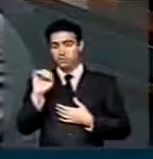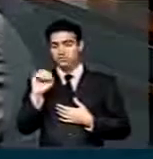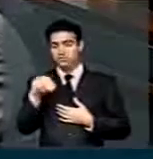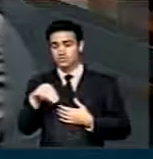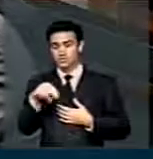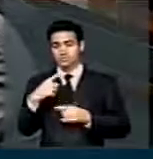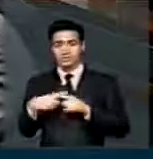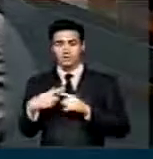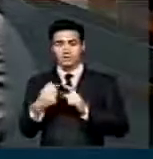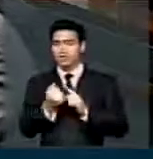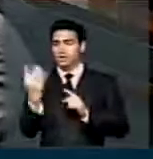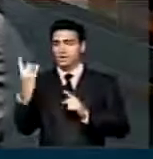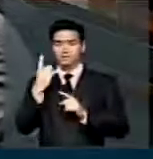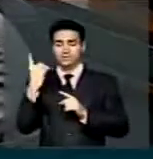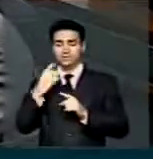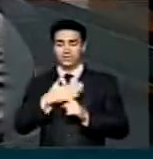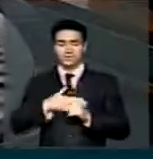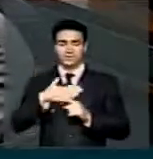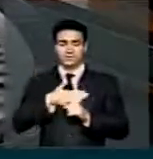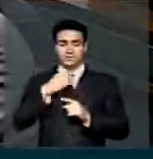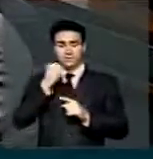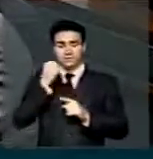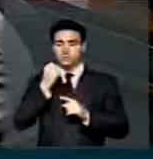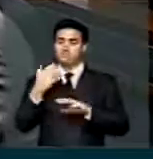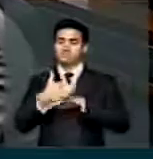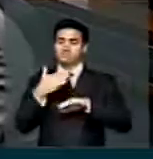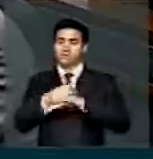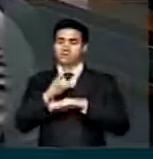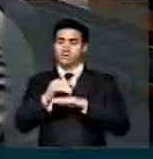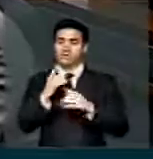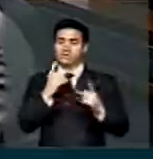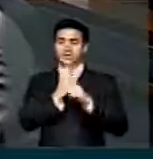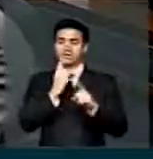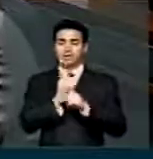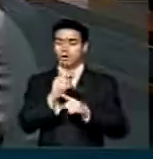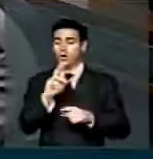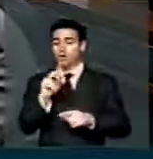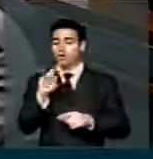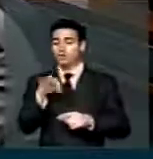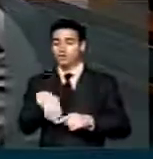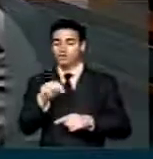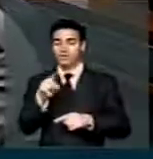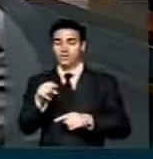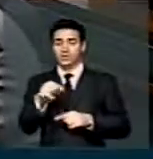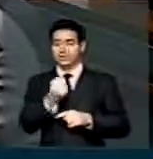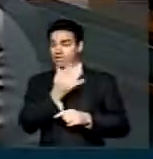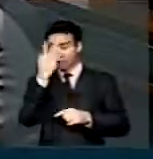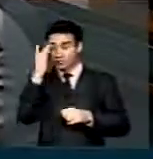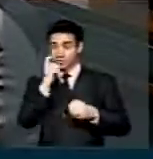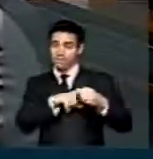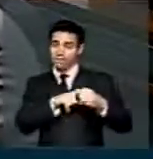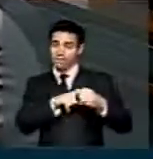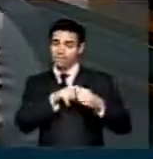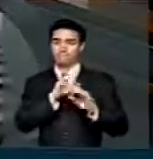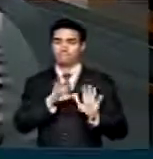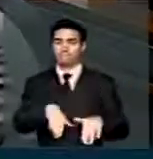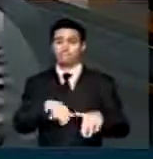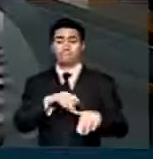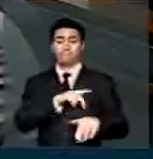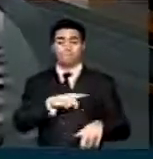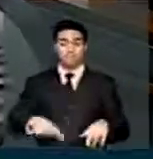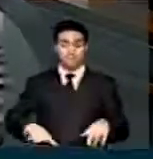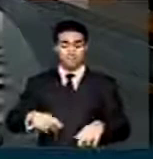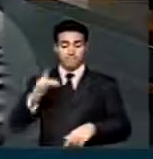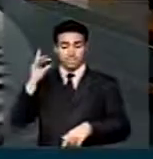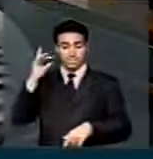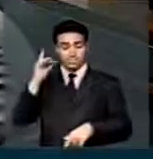quantidade de deputados e senadores que gostam do seu trabalho. Holding é aquele que é apadrinhado por vários. A presidente da Petrobras não consegue